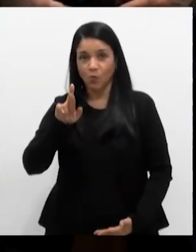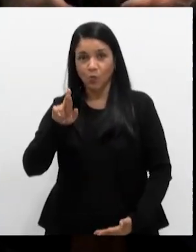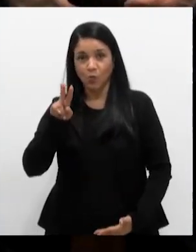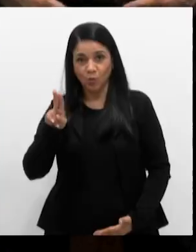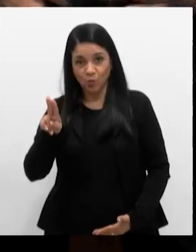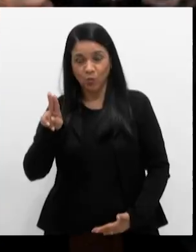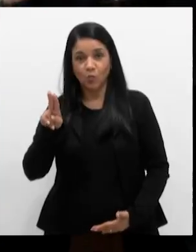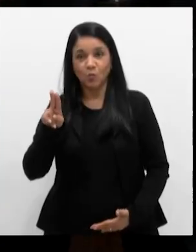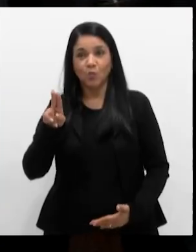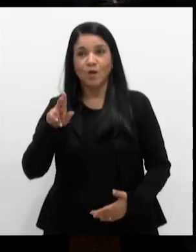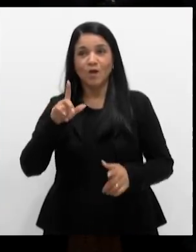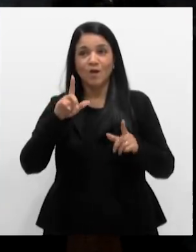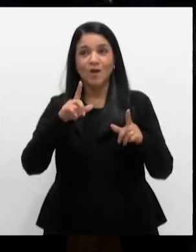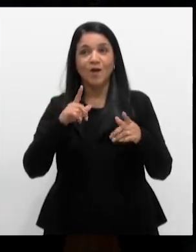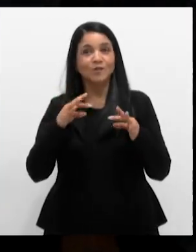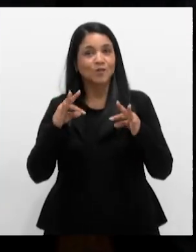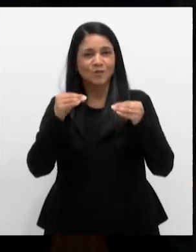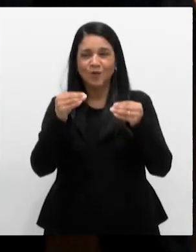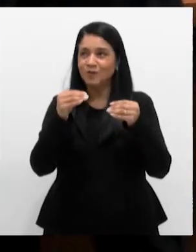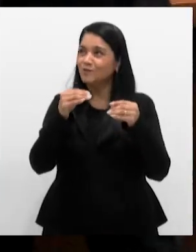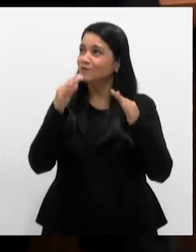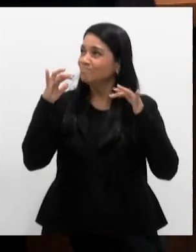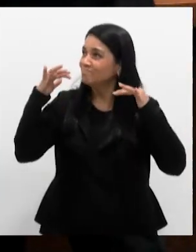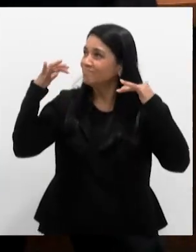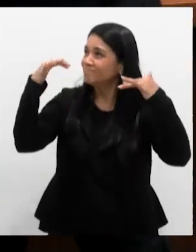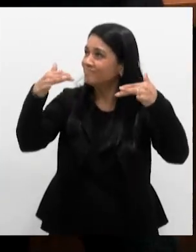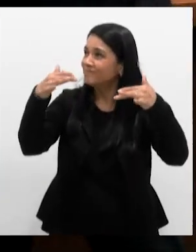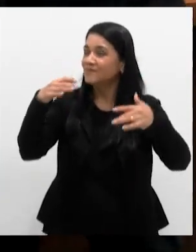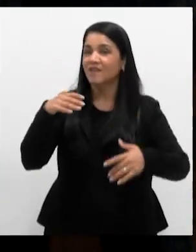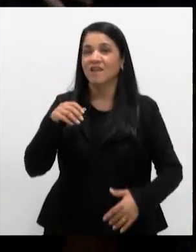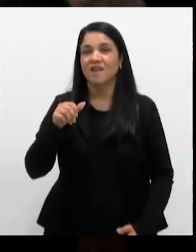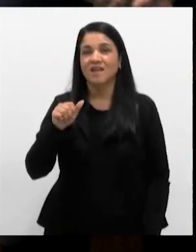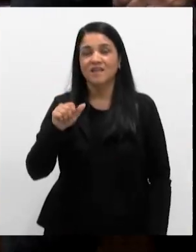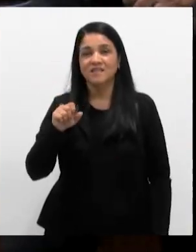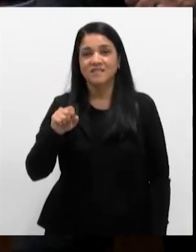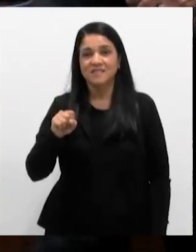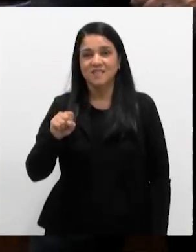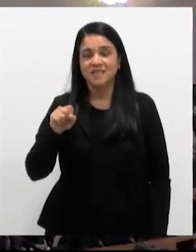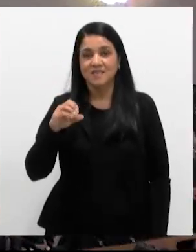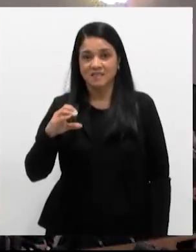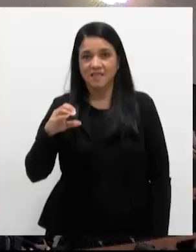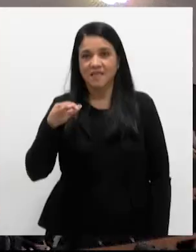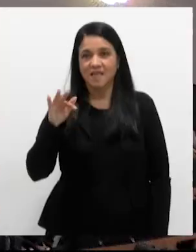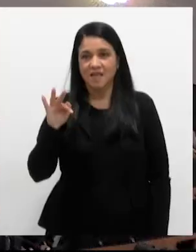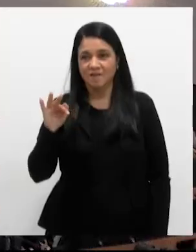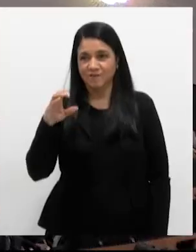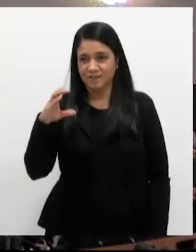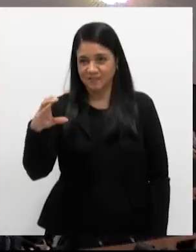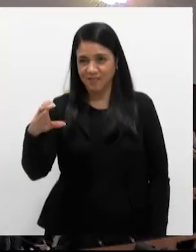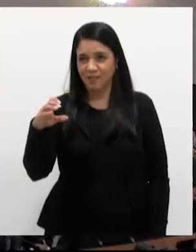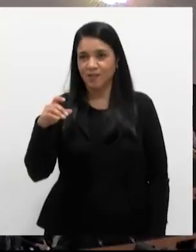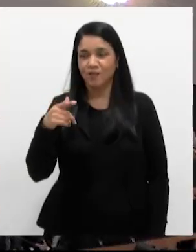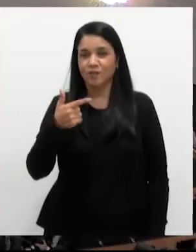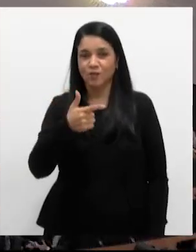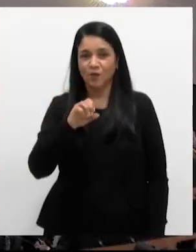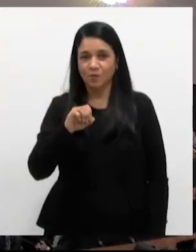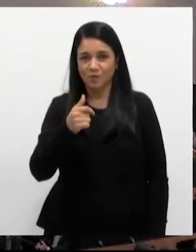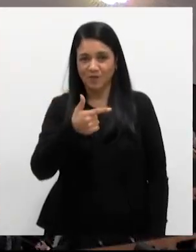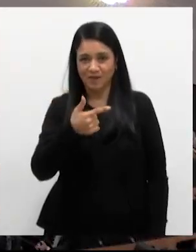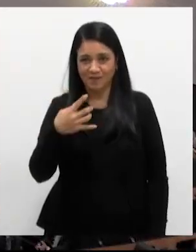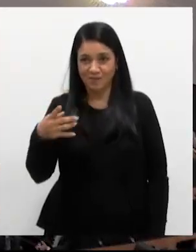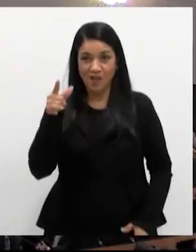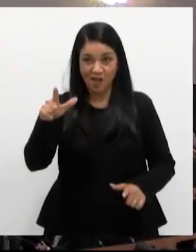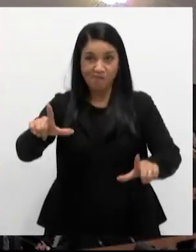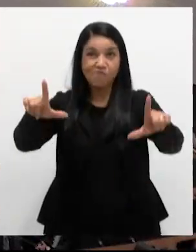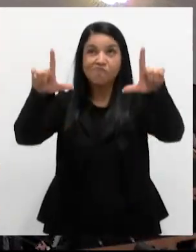o cumprimento a todos do CFSD 2014, que o deputado Luiz Paulo tem dito a todos. Luiz Paulo está incluso agora no outdoor.